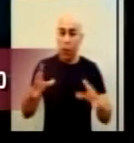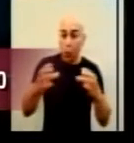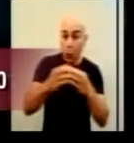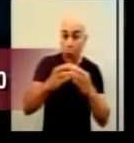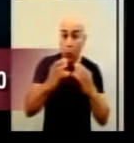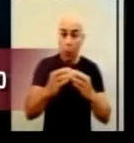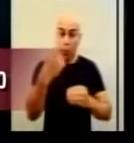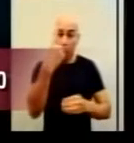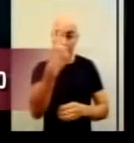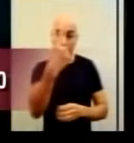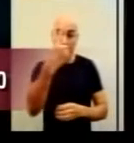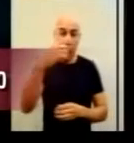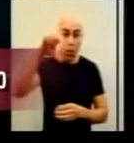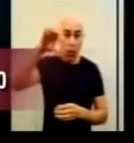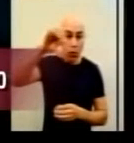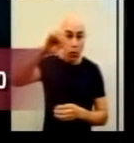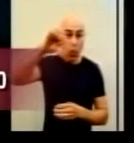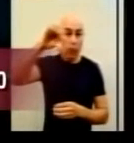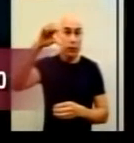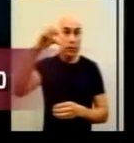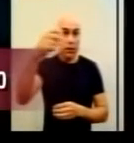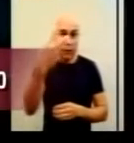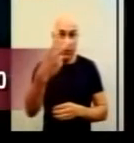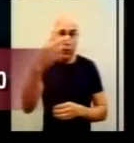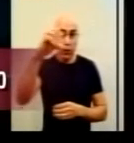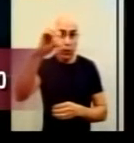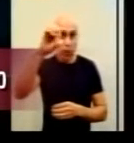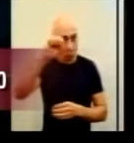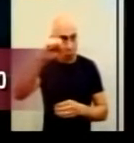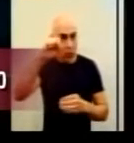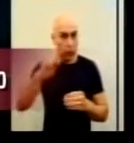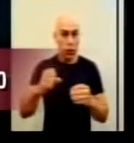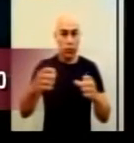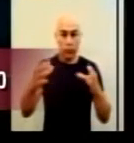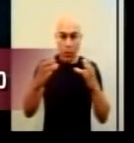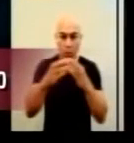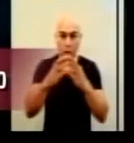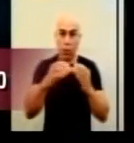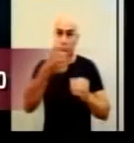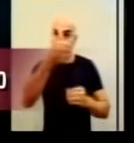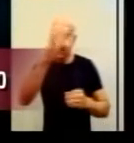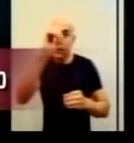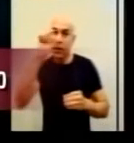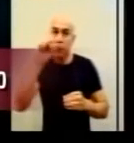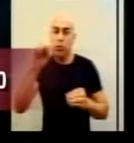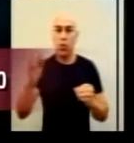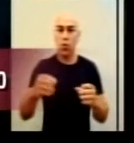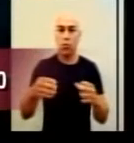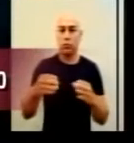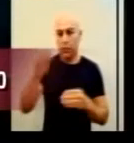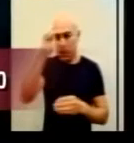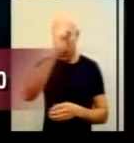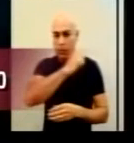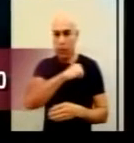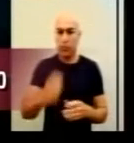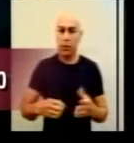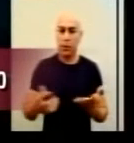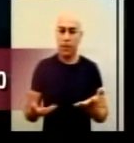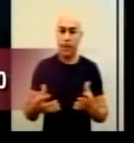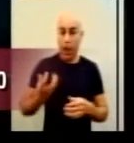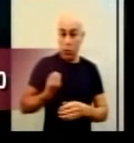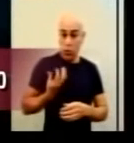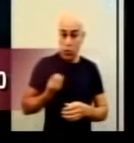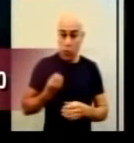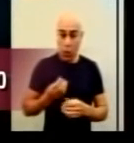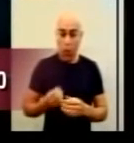1.928 casos para cada 100 mil habitantes aqui no município. Próximo. Então, casos que foram